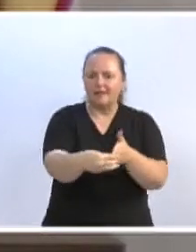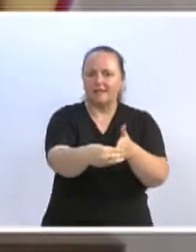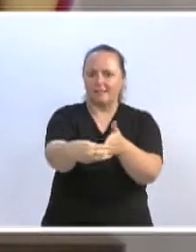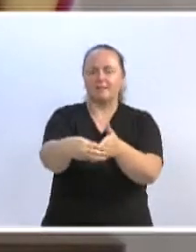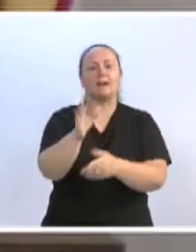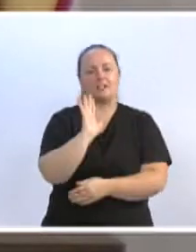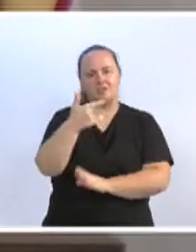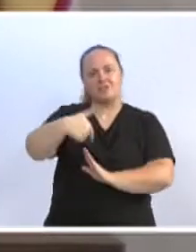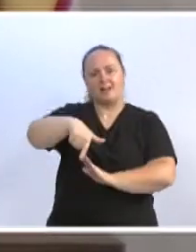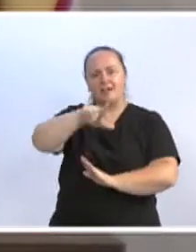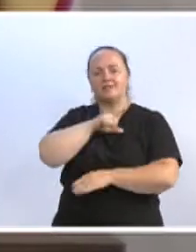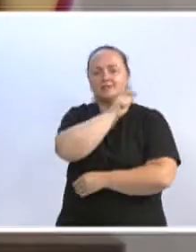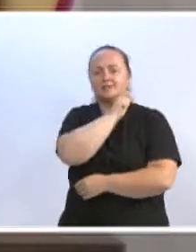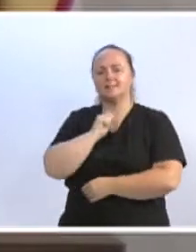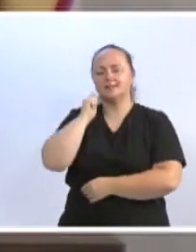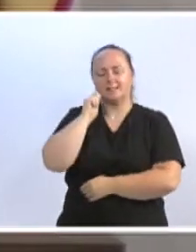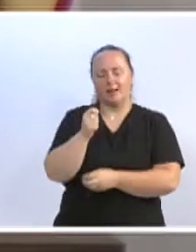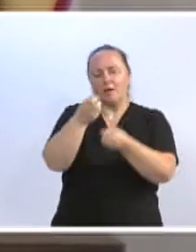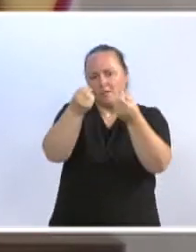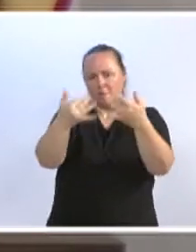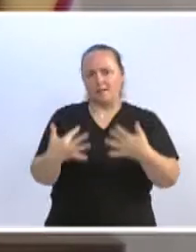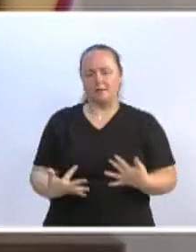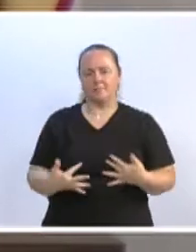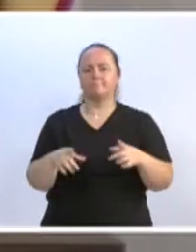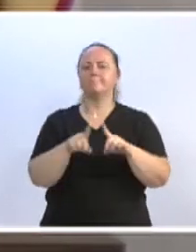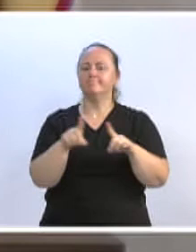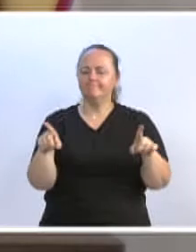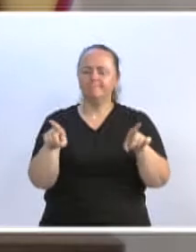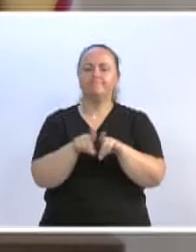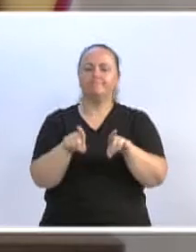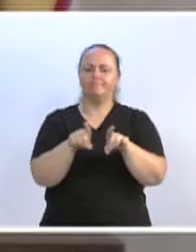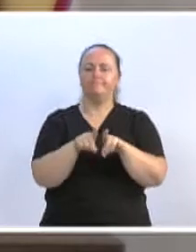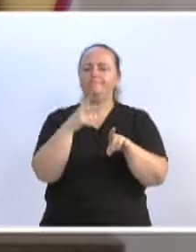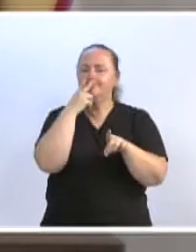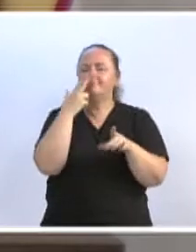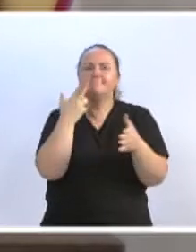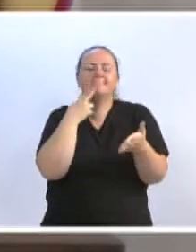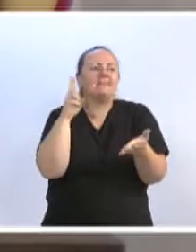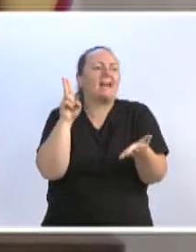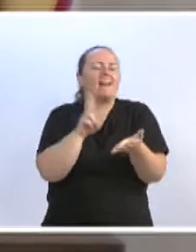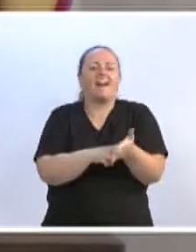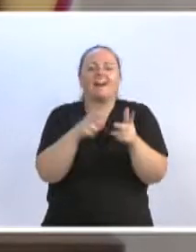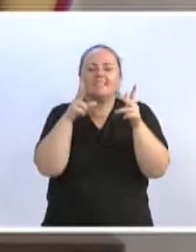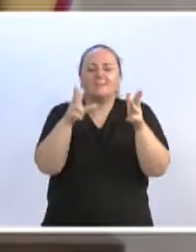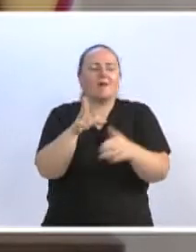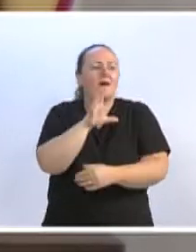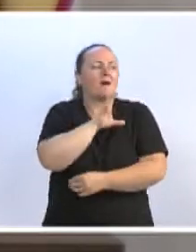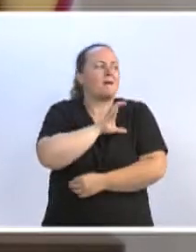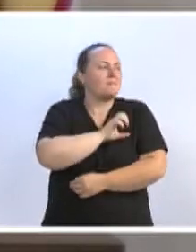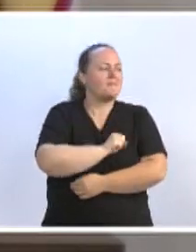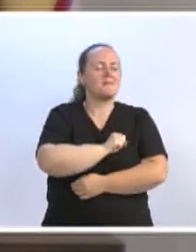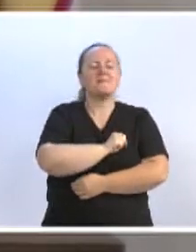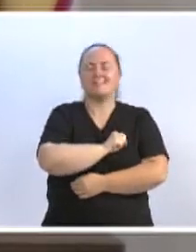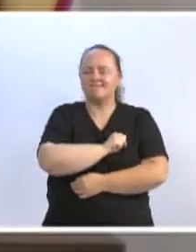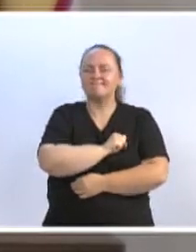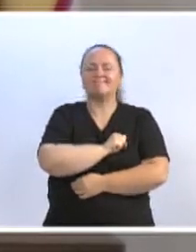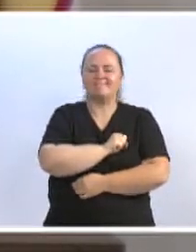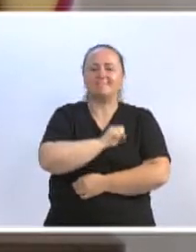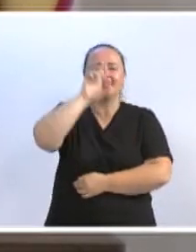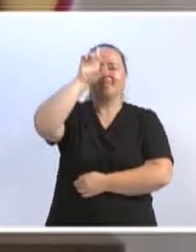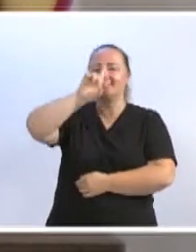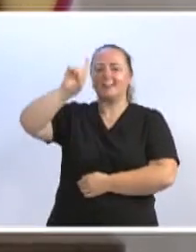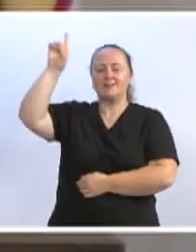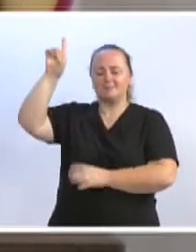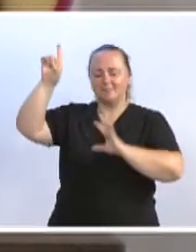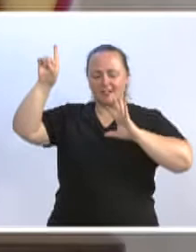mencionado pelo vereador Alba, mas também aquela carta de amor de um Deus que ama todas